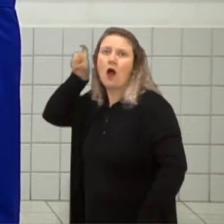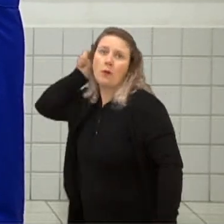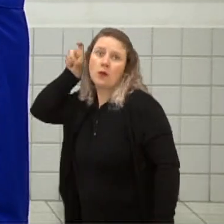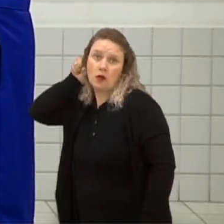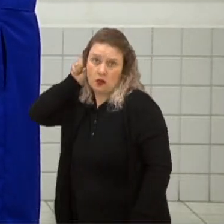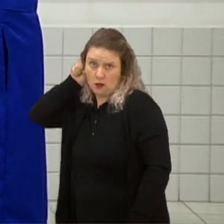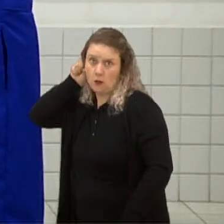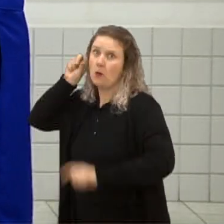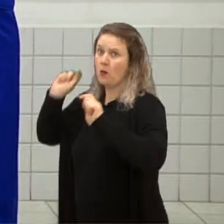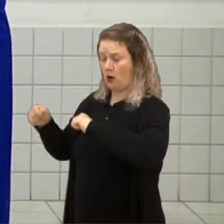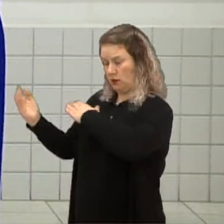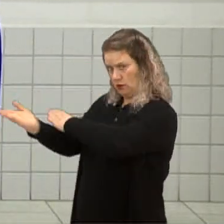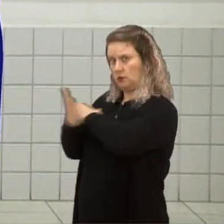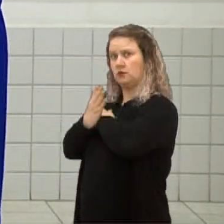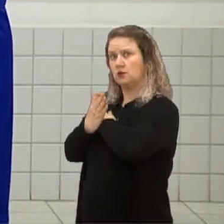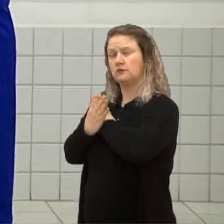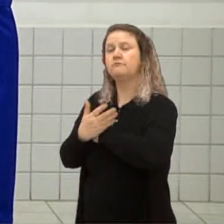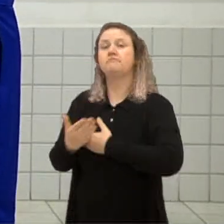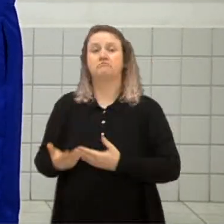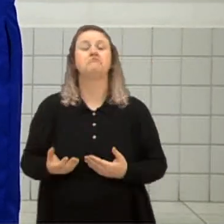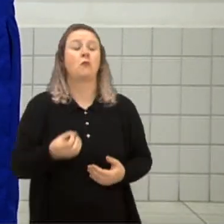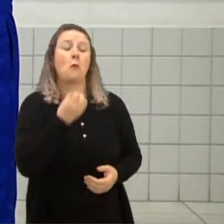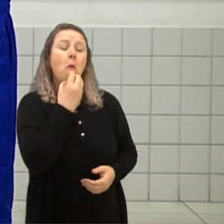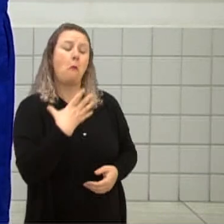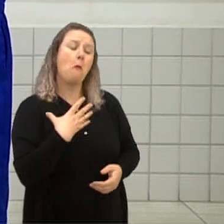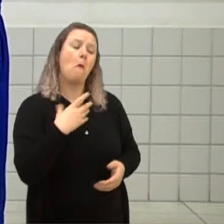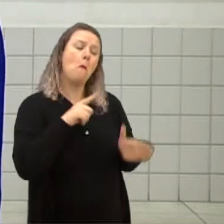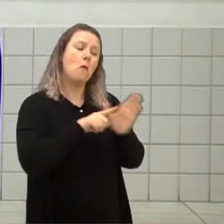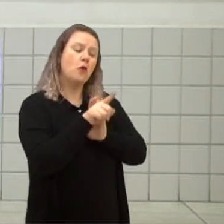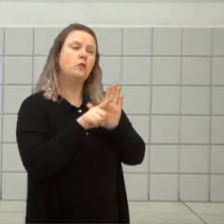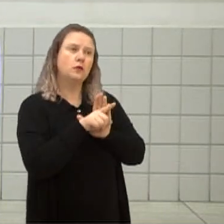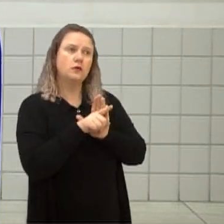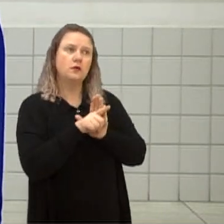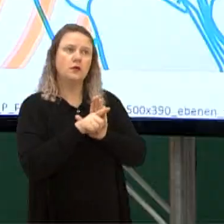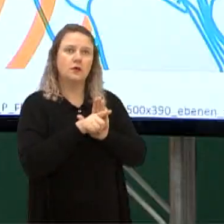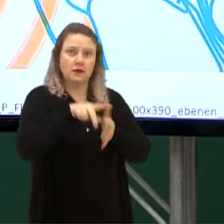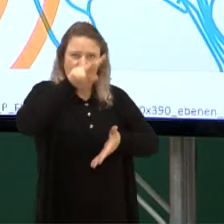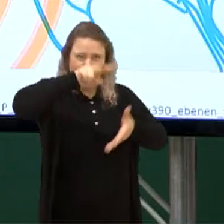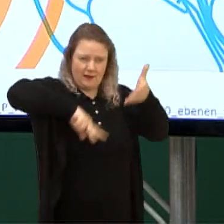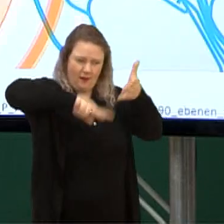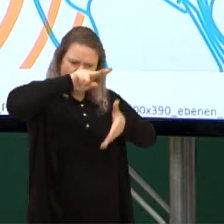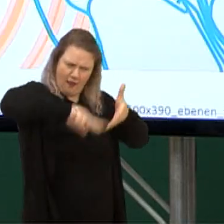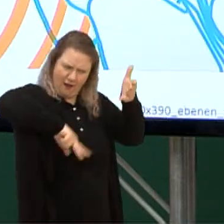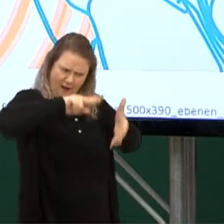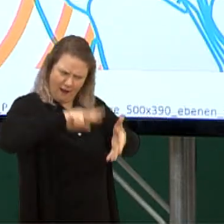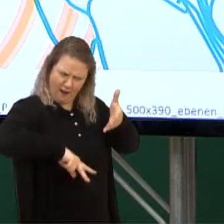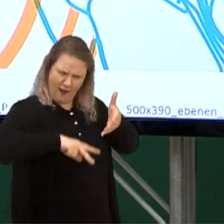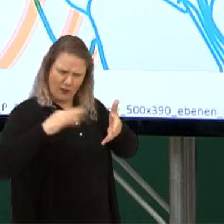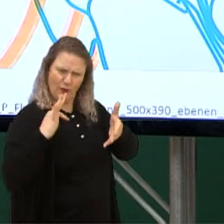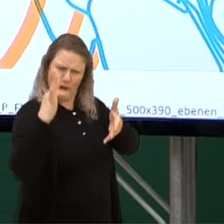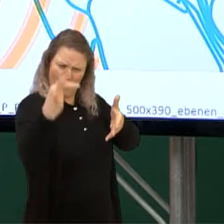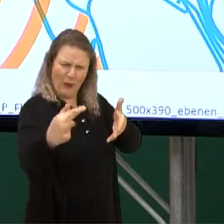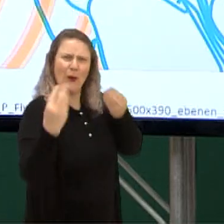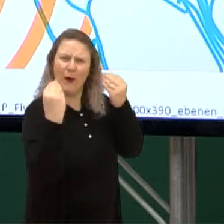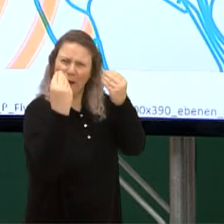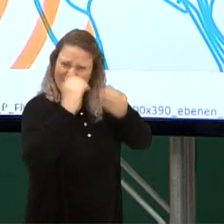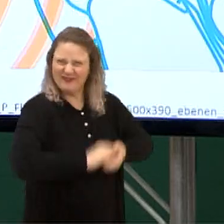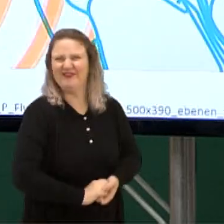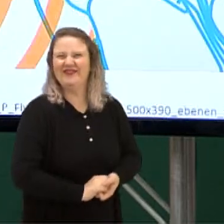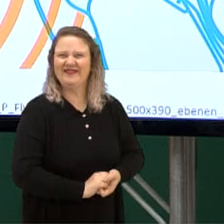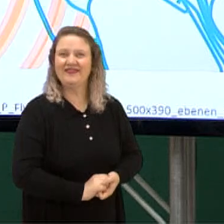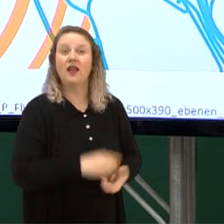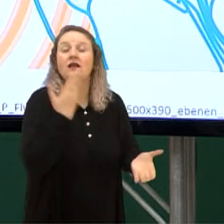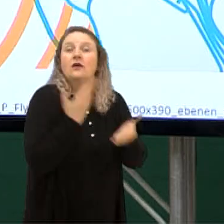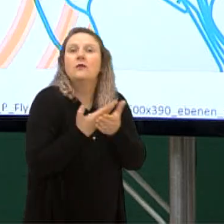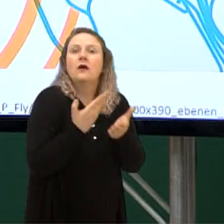ouvir? O que o aparelho faz lá, será? Ótima pergunta. Sabia que vocês estão lendo o pensamento futuro? Vocês são danadinhos. A gente vai ter uma